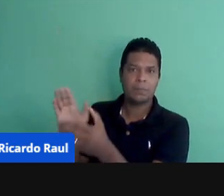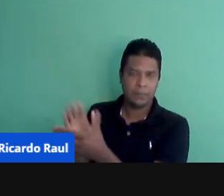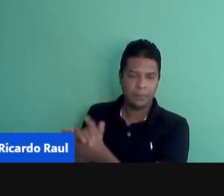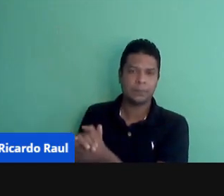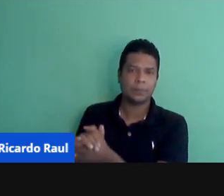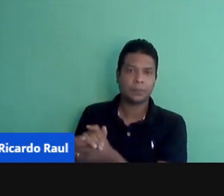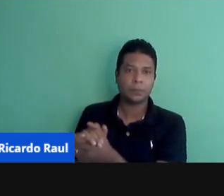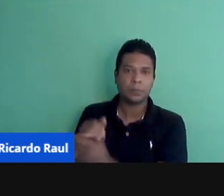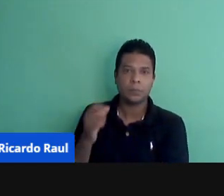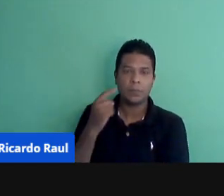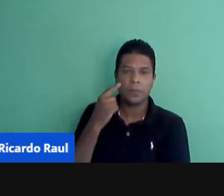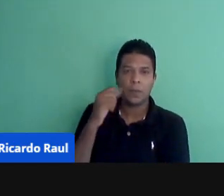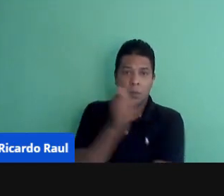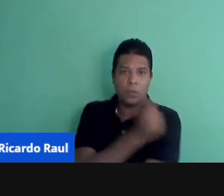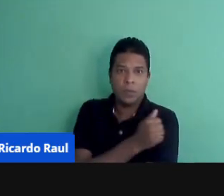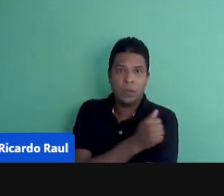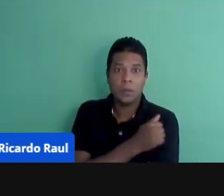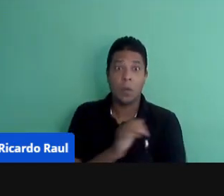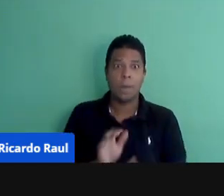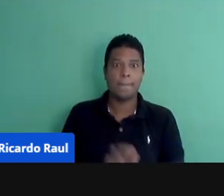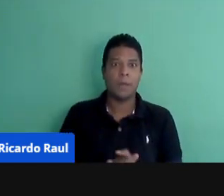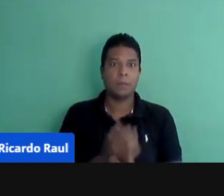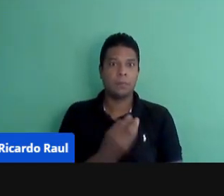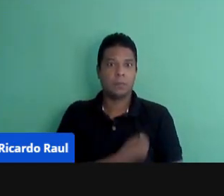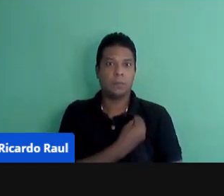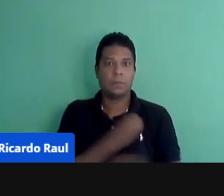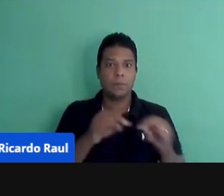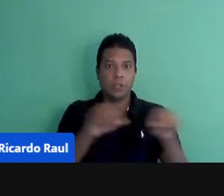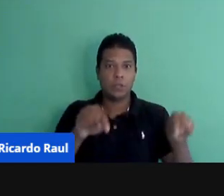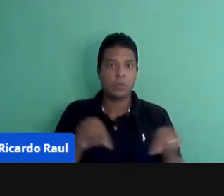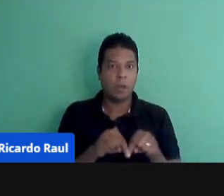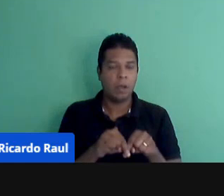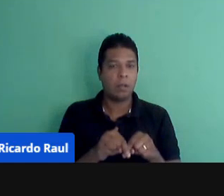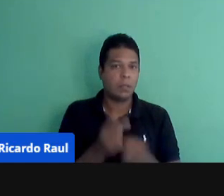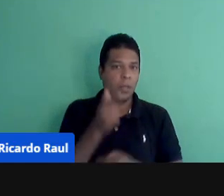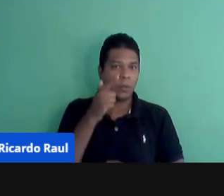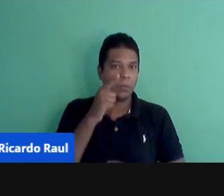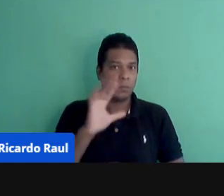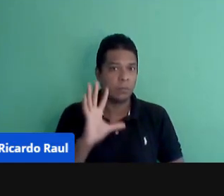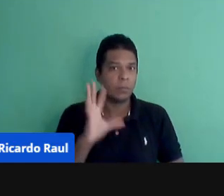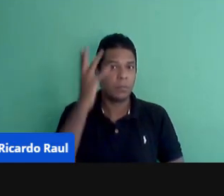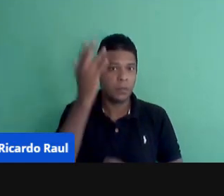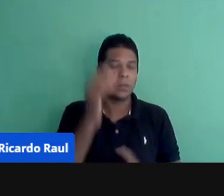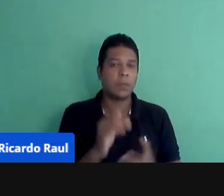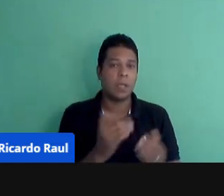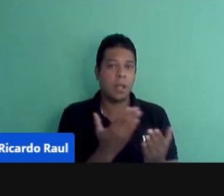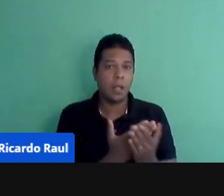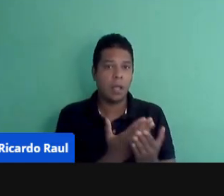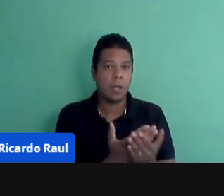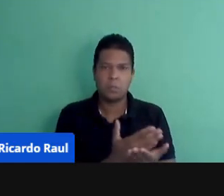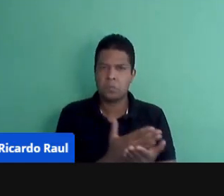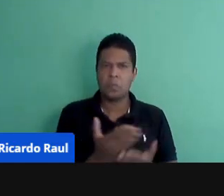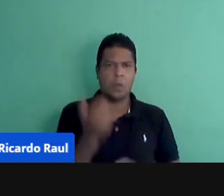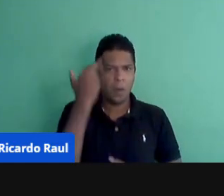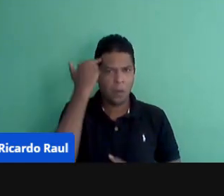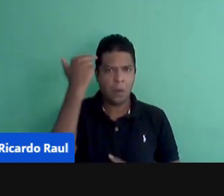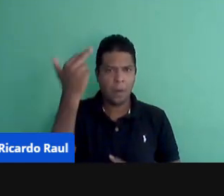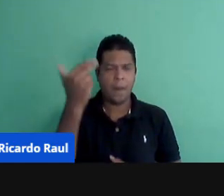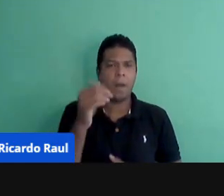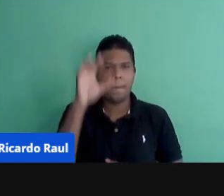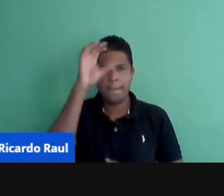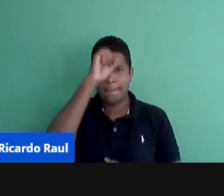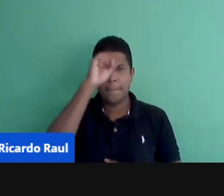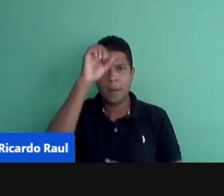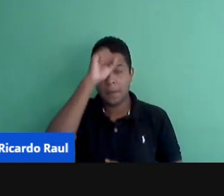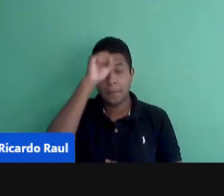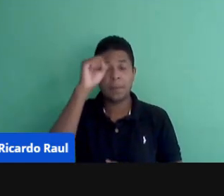para o aluno aquela sensação de estou na escola, né? A aula está acontecendo. Então, inicia a aula normalmente. Eles aprenderam, inclusive,